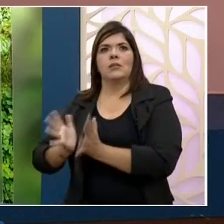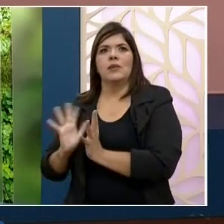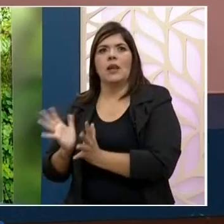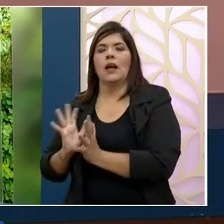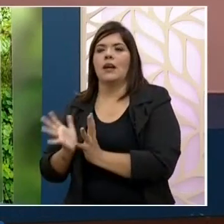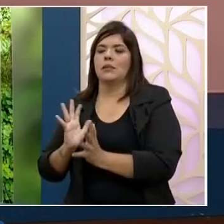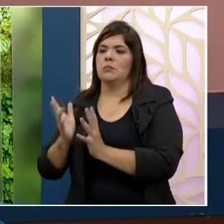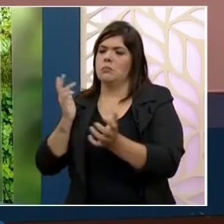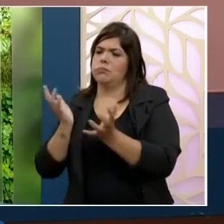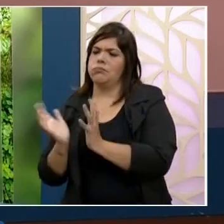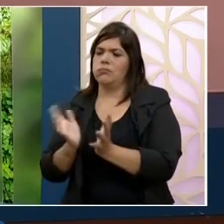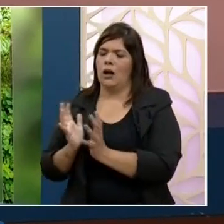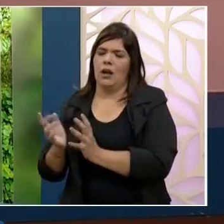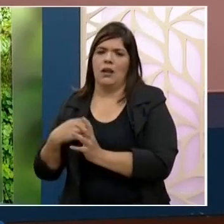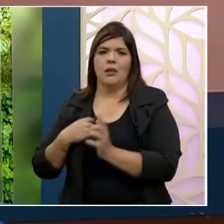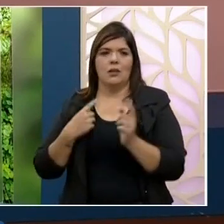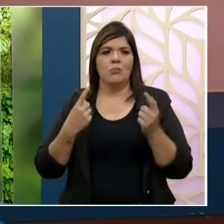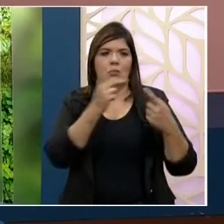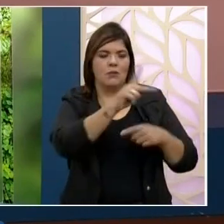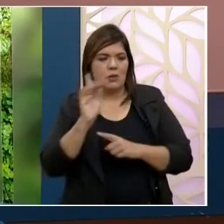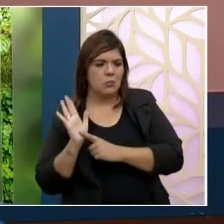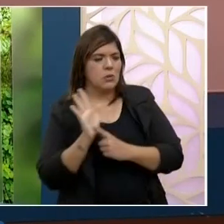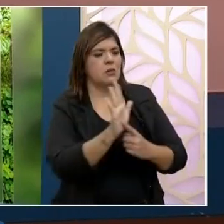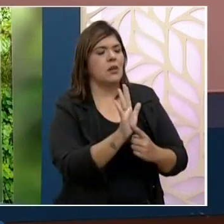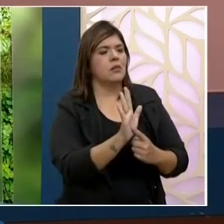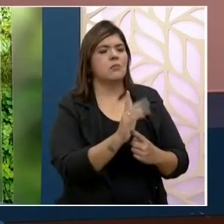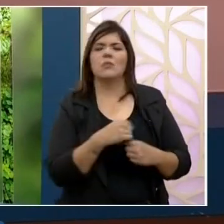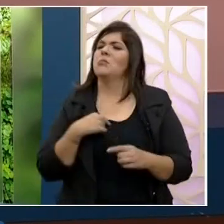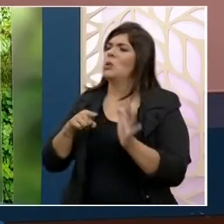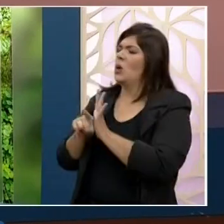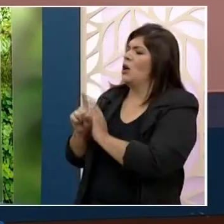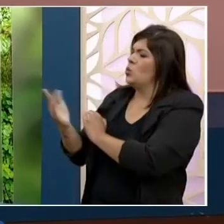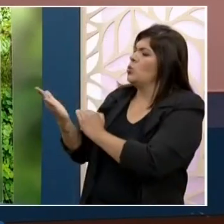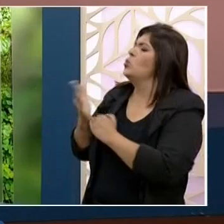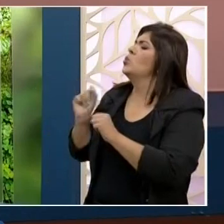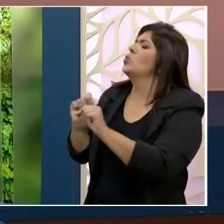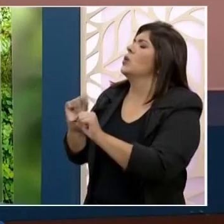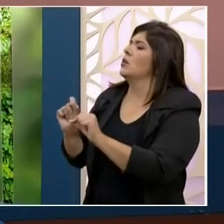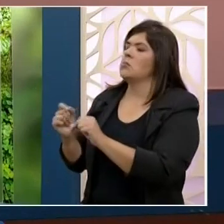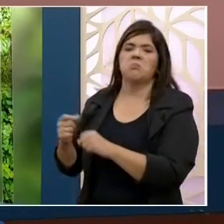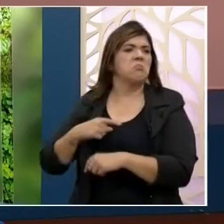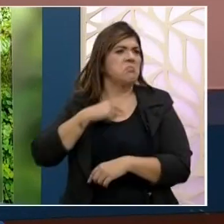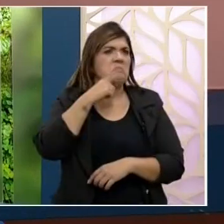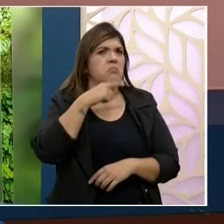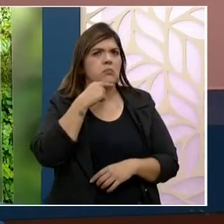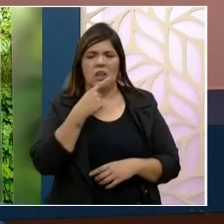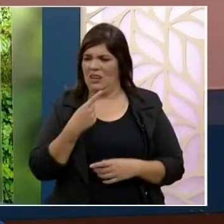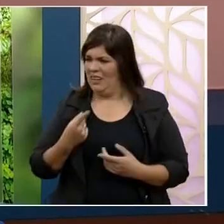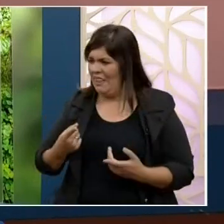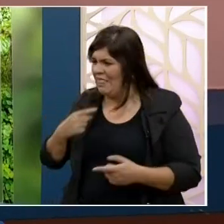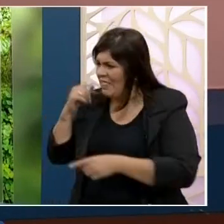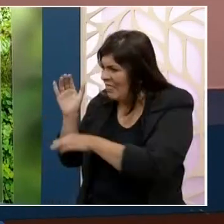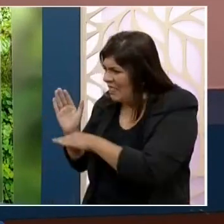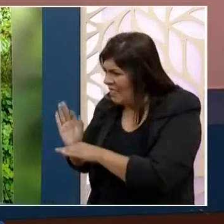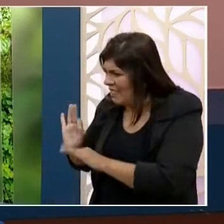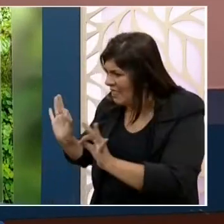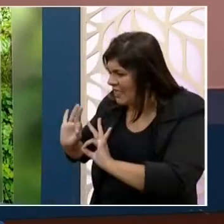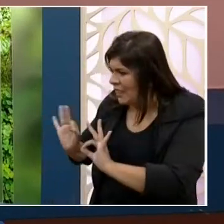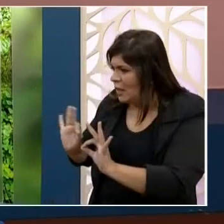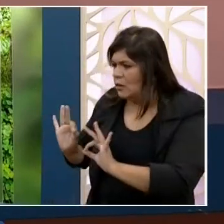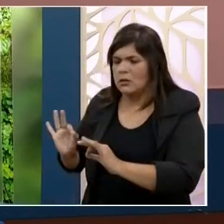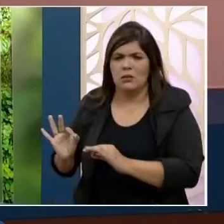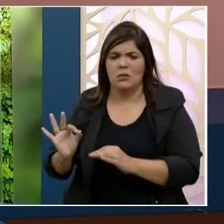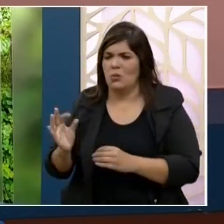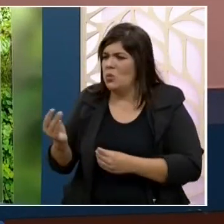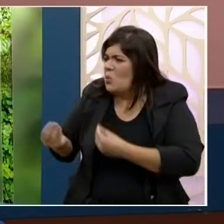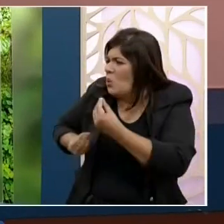professora ver. E ela falou assim, nossa, quem te ajudou? Eu falei assim, ninguém. Aí ela falou assim, como assim ninguém? Eu falei, ninguém. Mas como